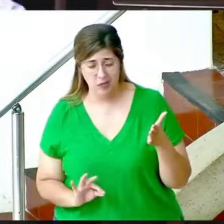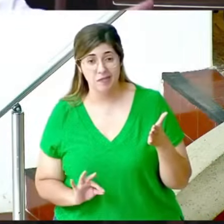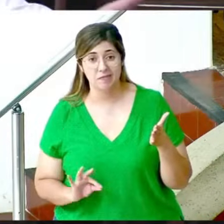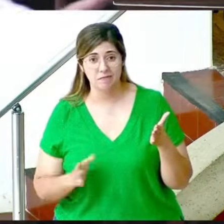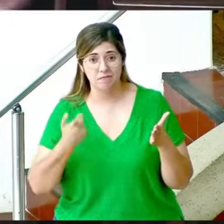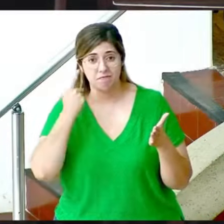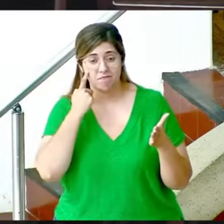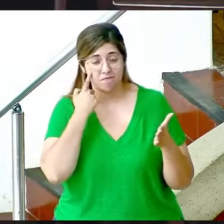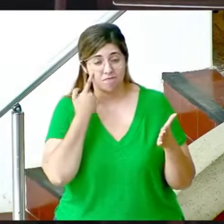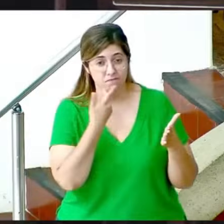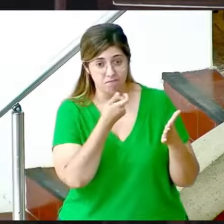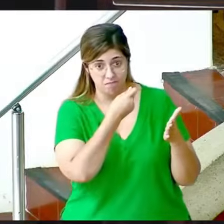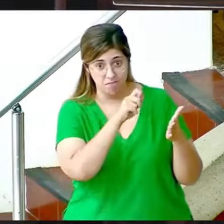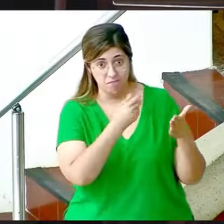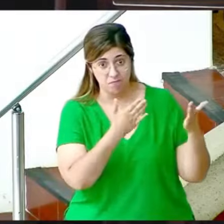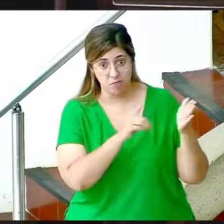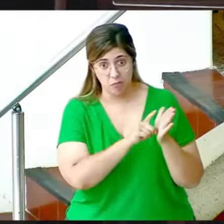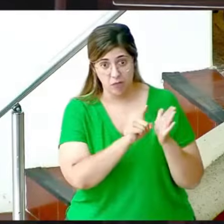Hospitaleiro.